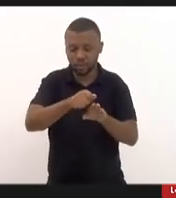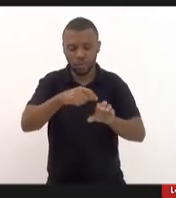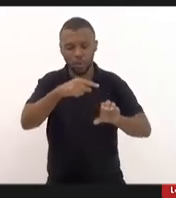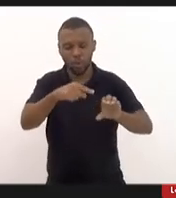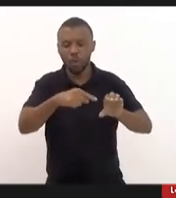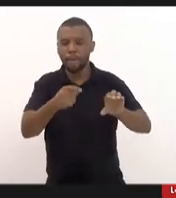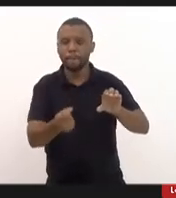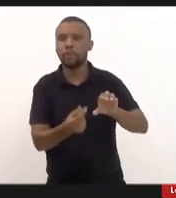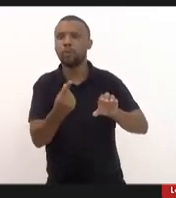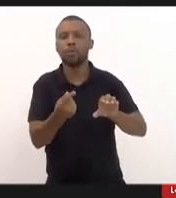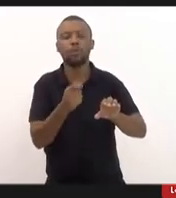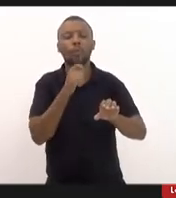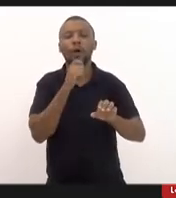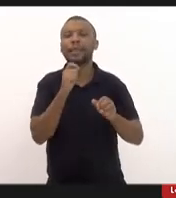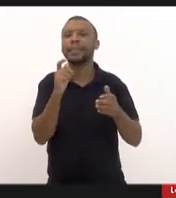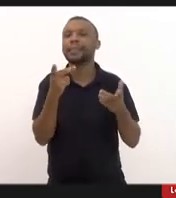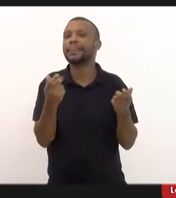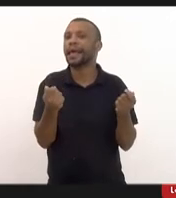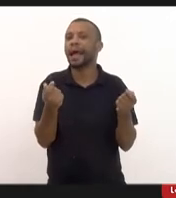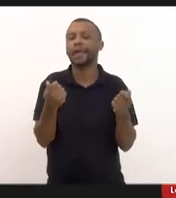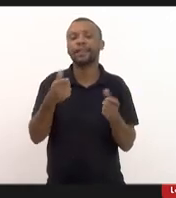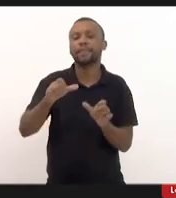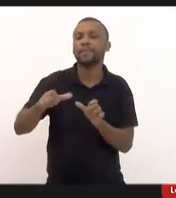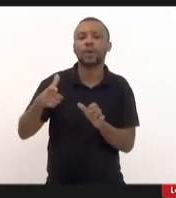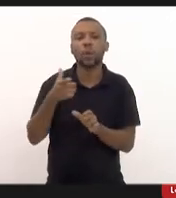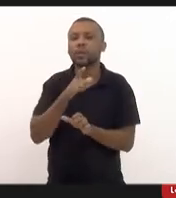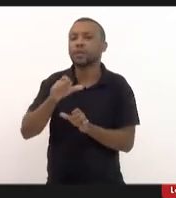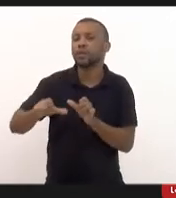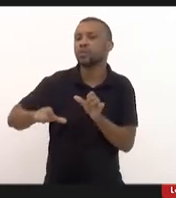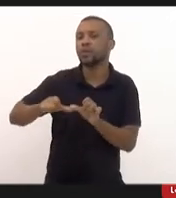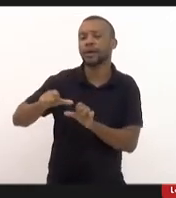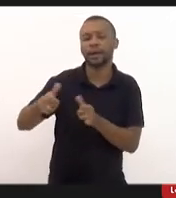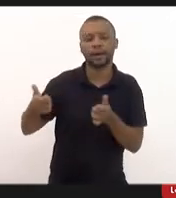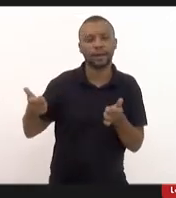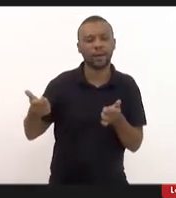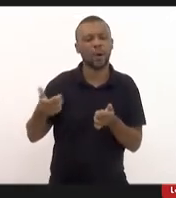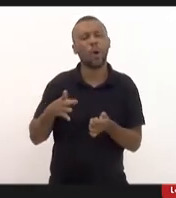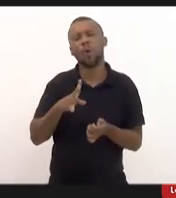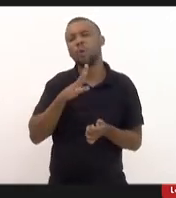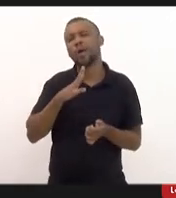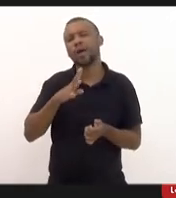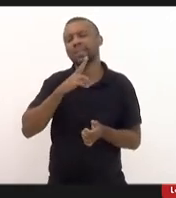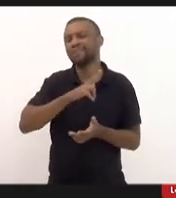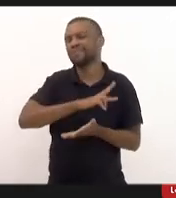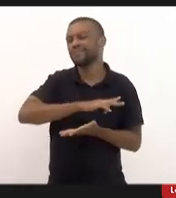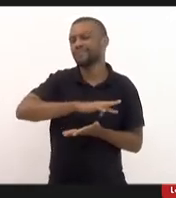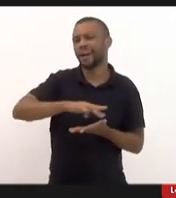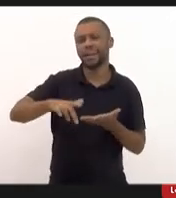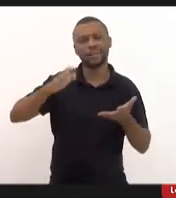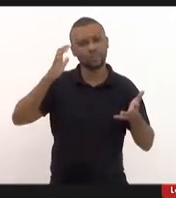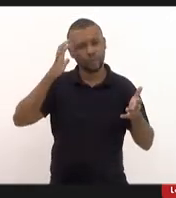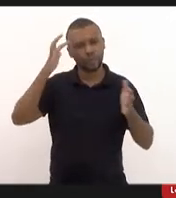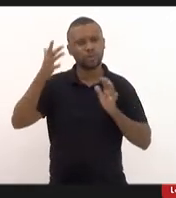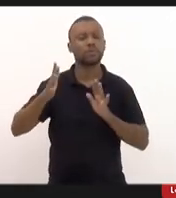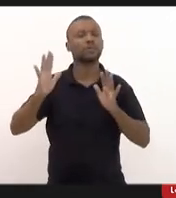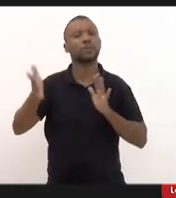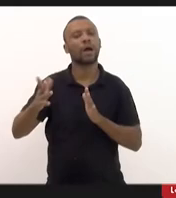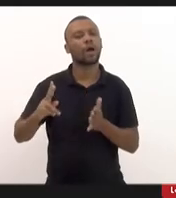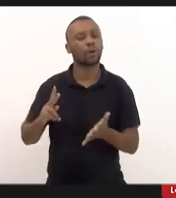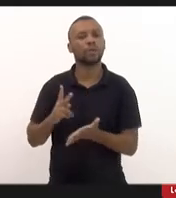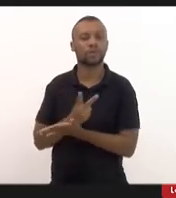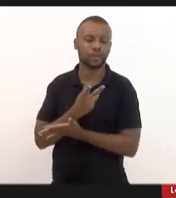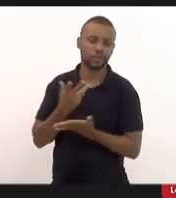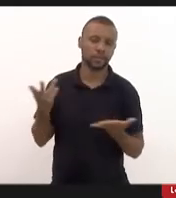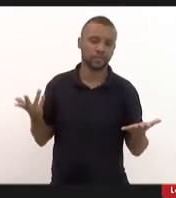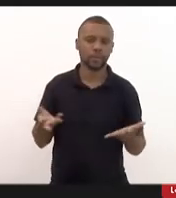a pessoa fica à mercê de ser assaltado ali. Conheço N situações disso aí que aconteceram. Então, assim, a opinião,